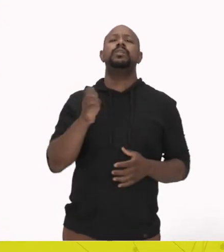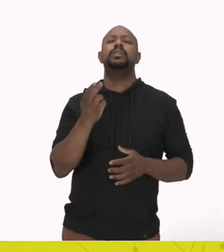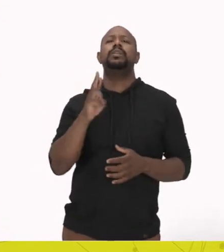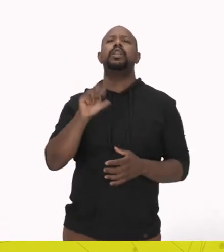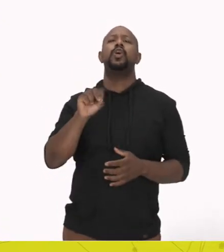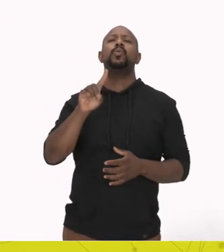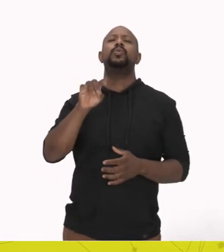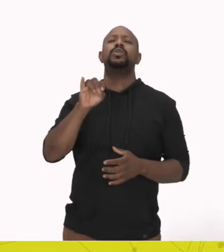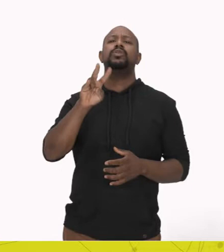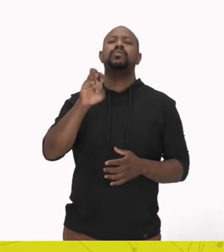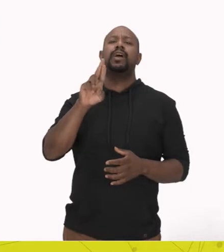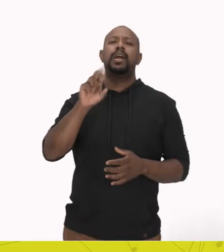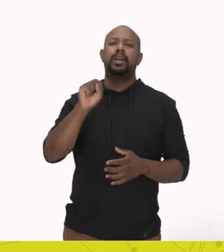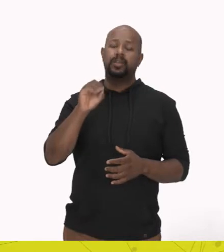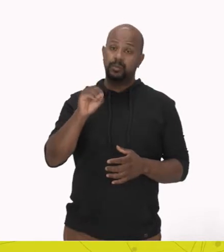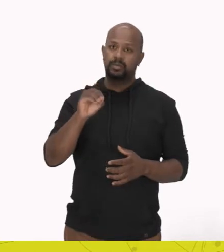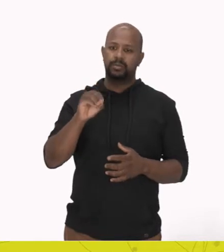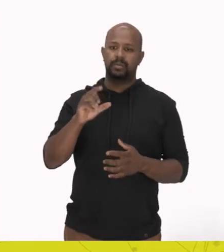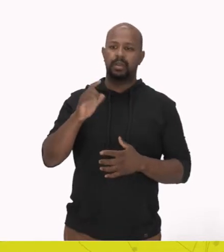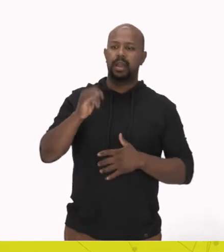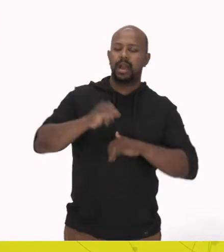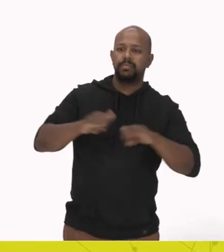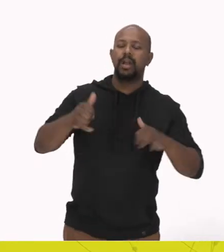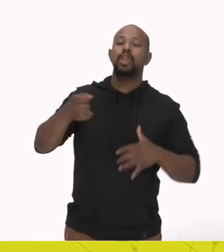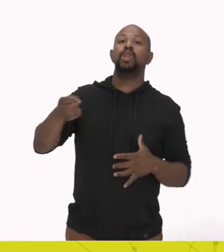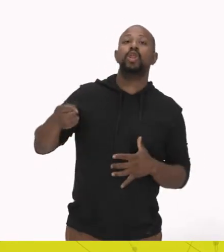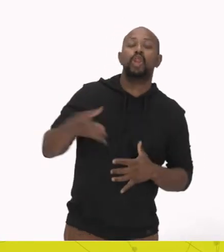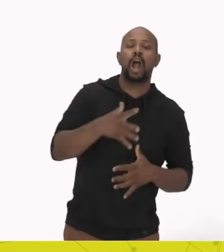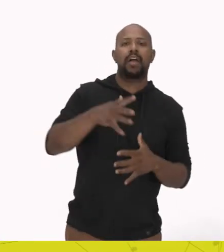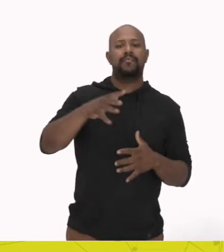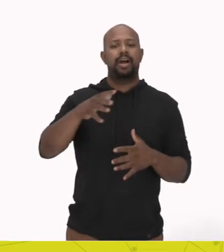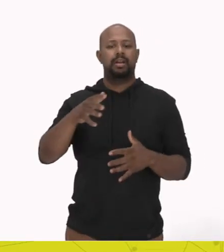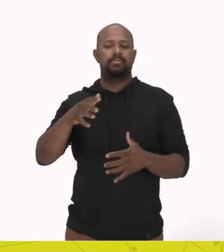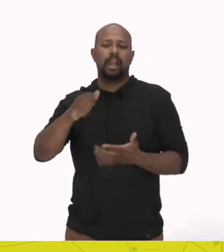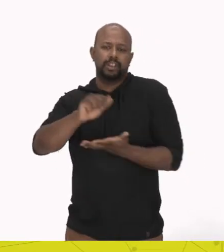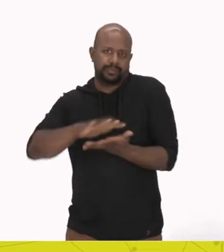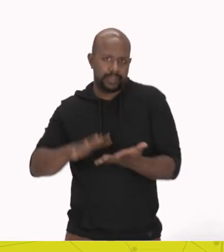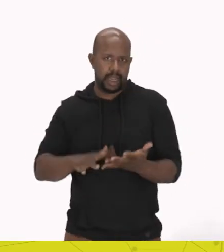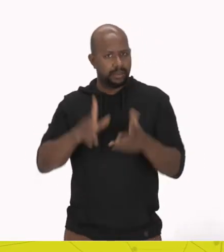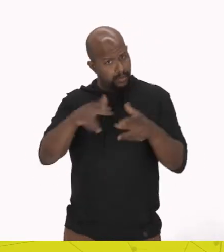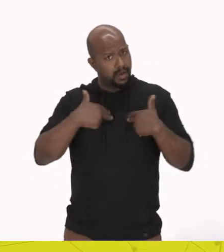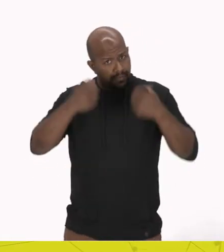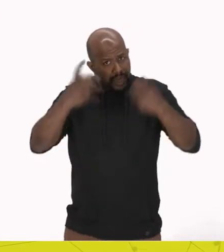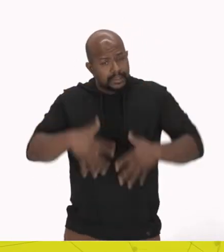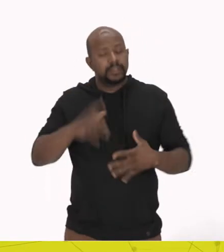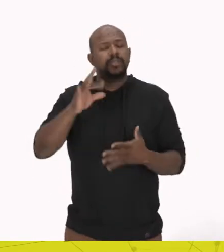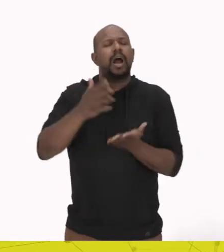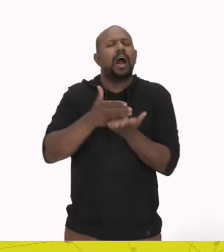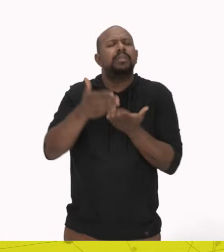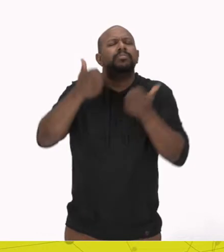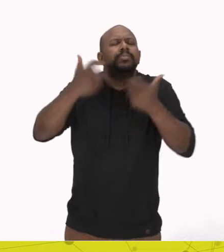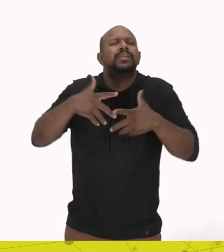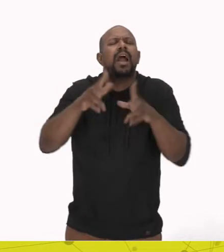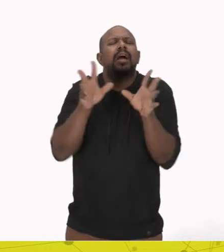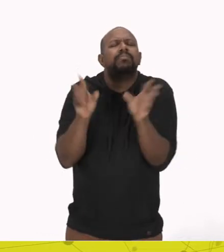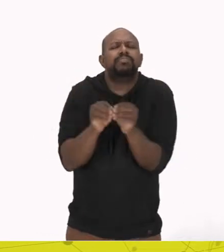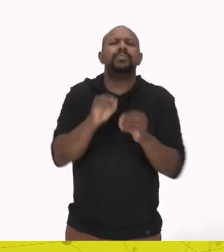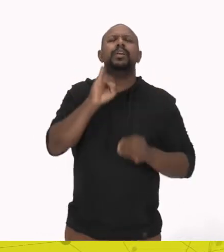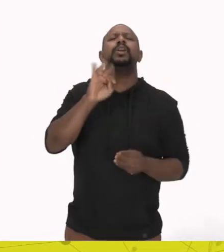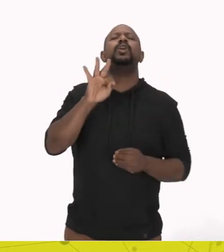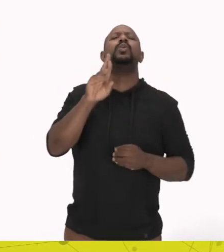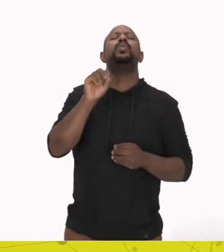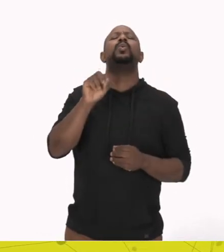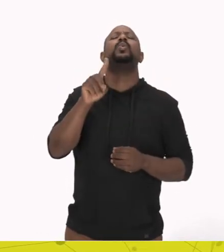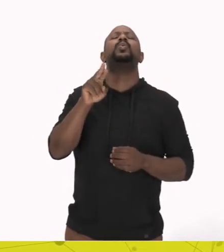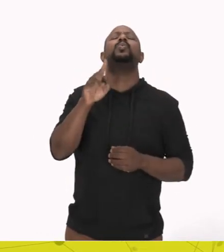neurodiversos. Introduzir as etapas de uma nova atividade, como eu acabei de fazer, pode ajudar a tornar a